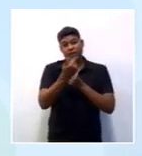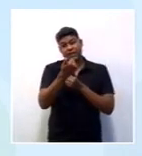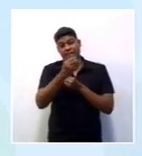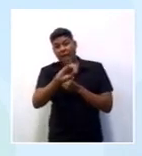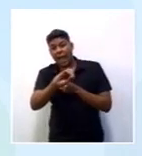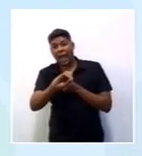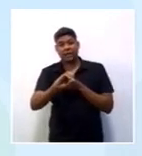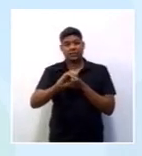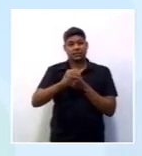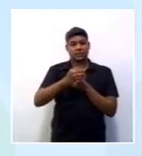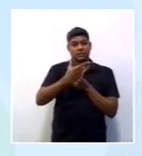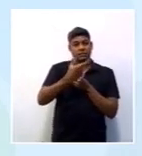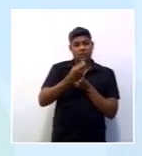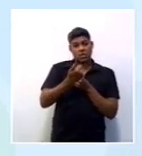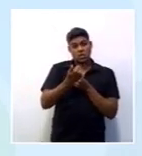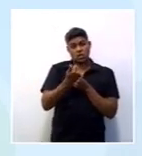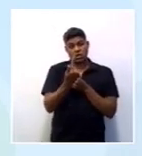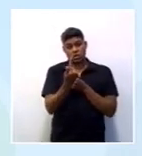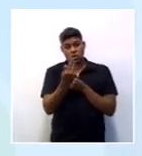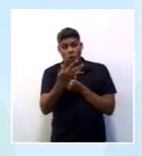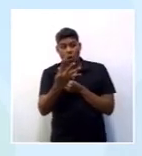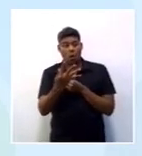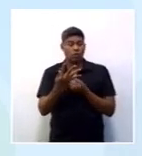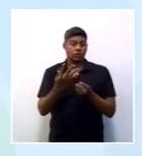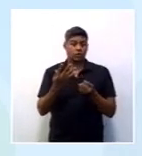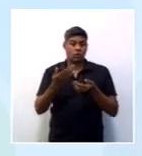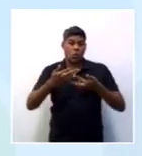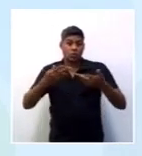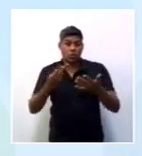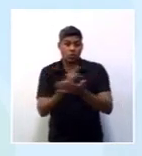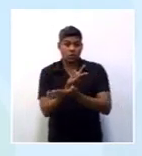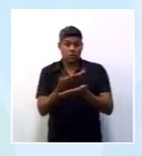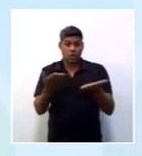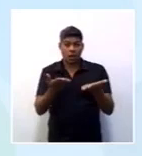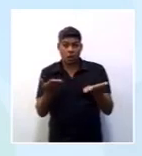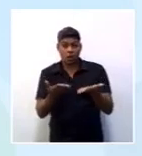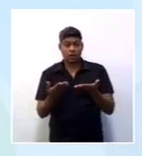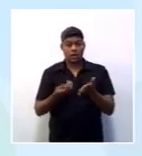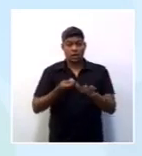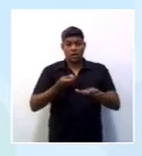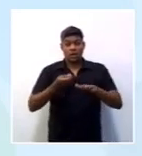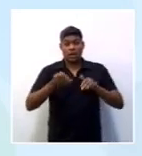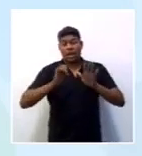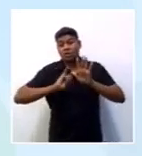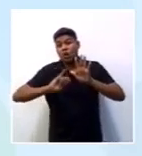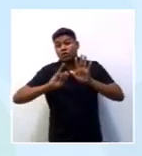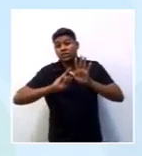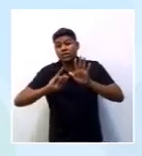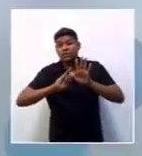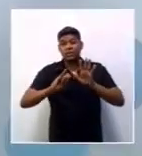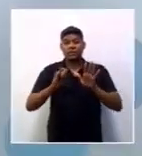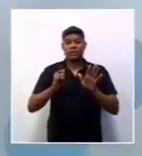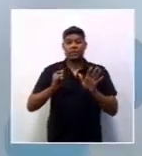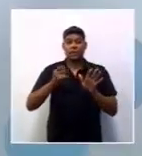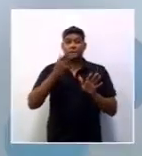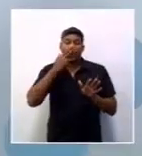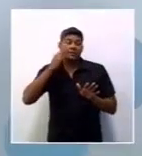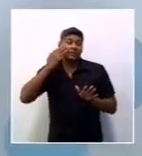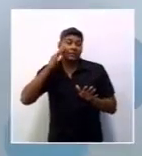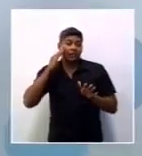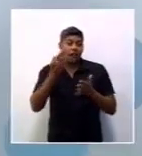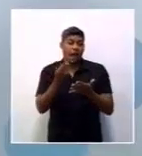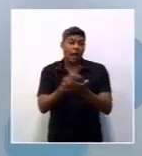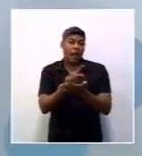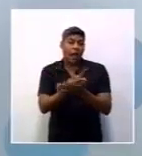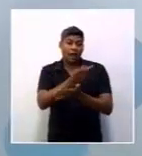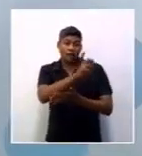e não tem nada a ver com o que está acontecendo agora, tá? Então, é uma notícia que te leva a ter uma compreensão errada daquilo,